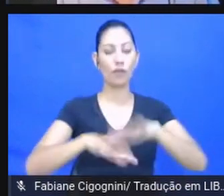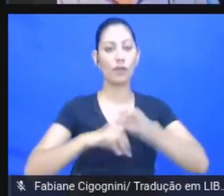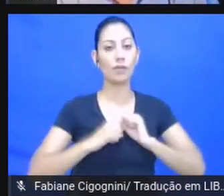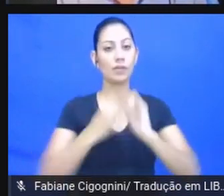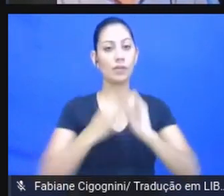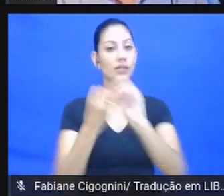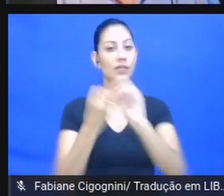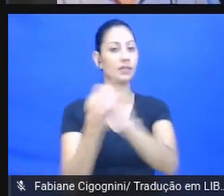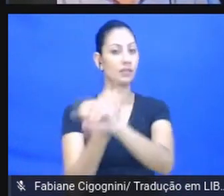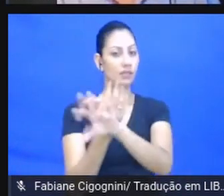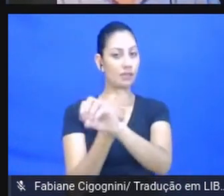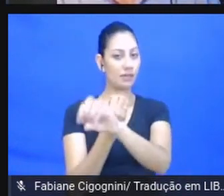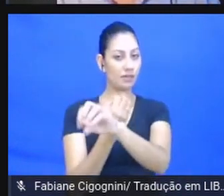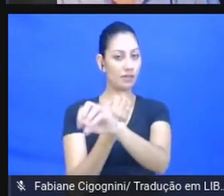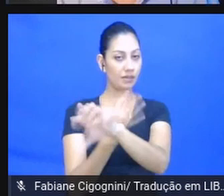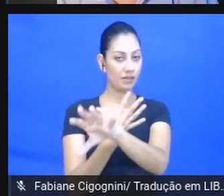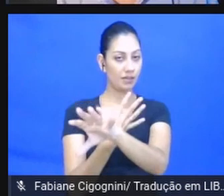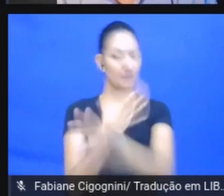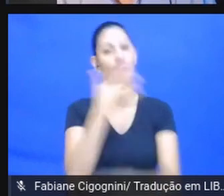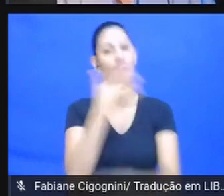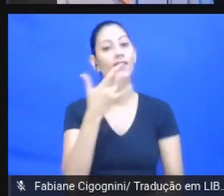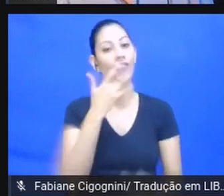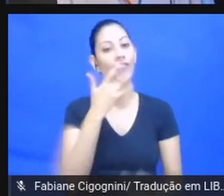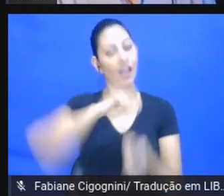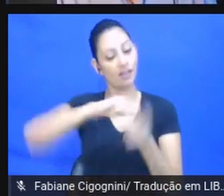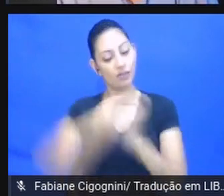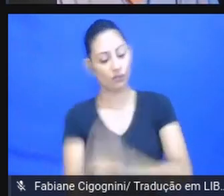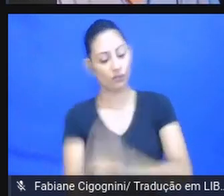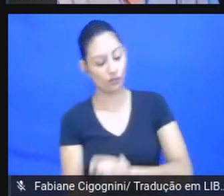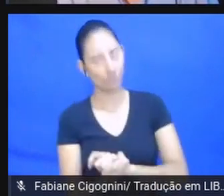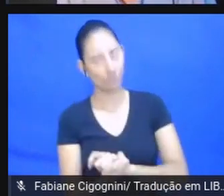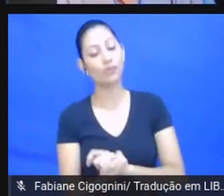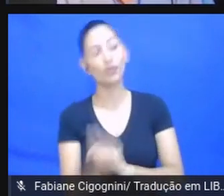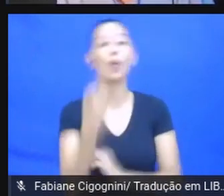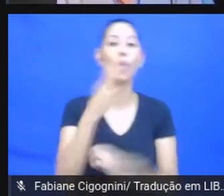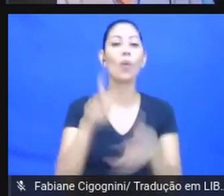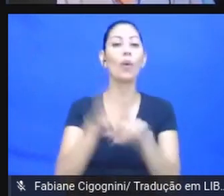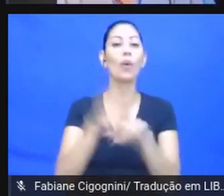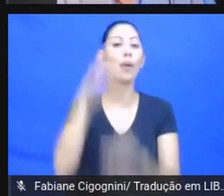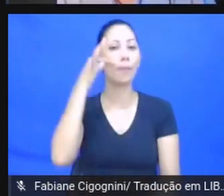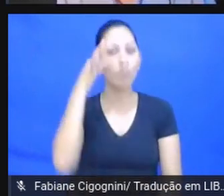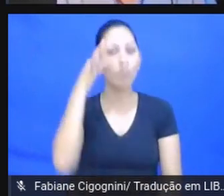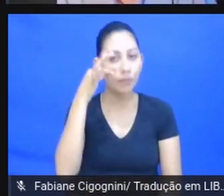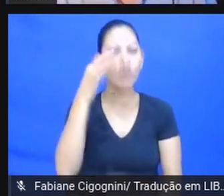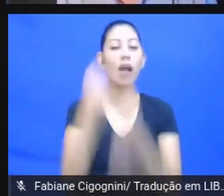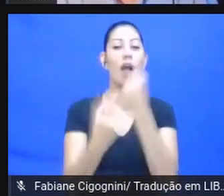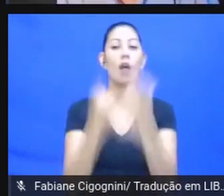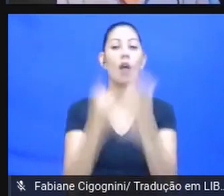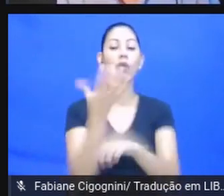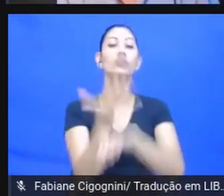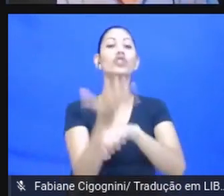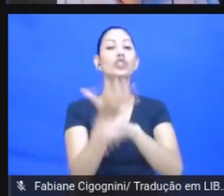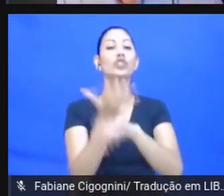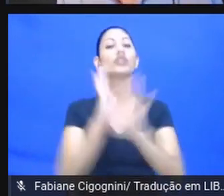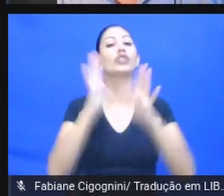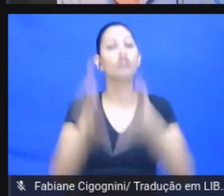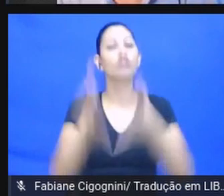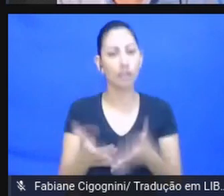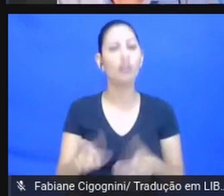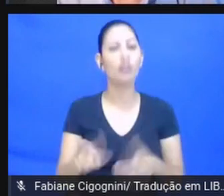distância, ou com aprendizagem à distância, ou no presencial tinham algumas disciplinas online,